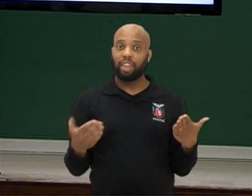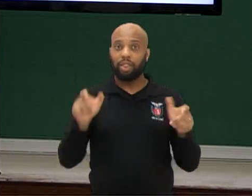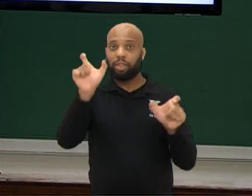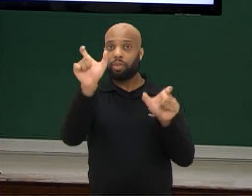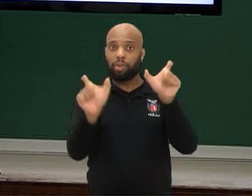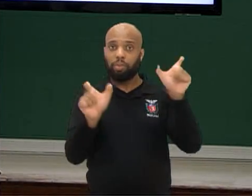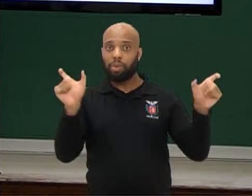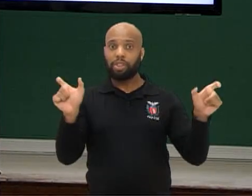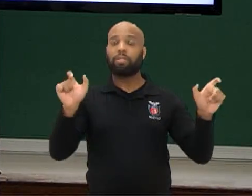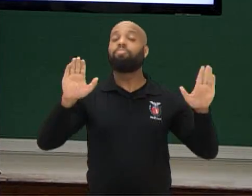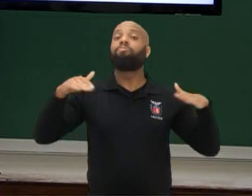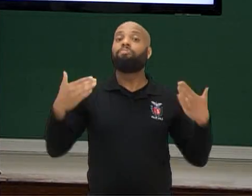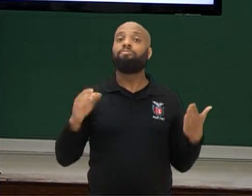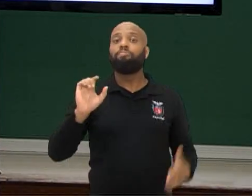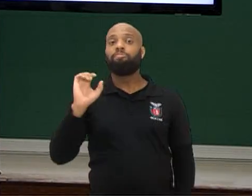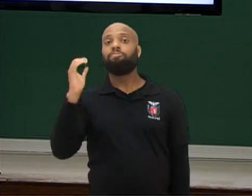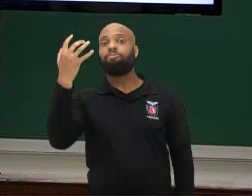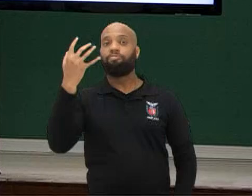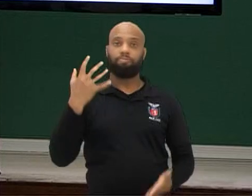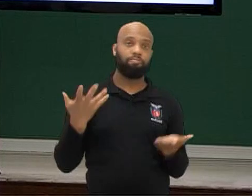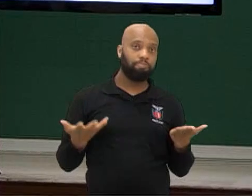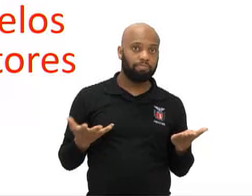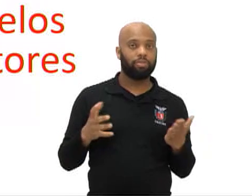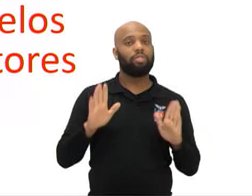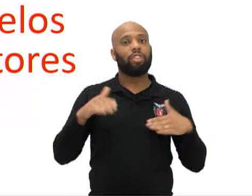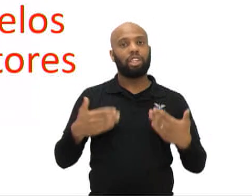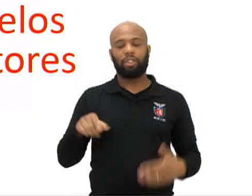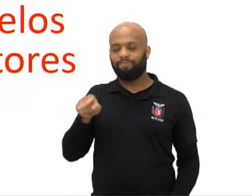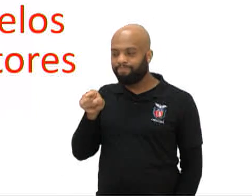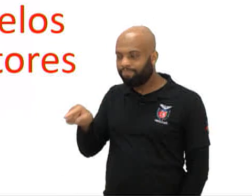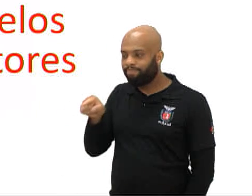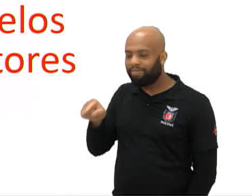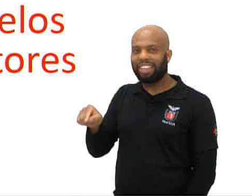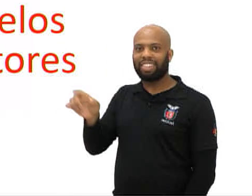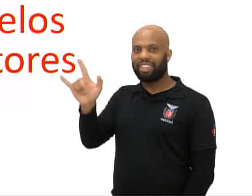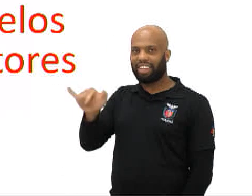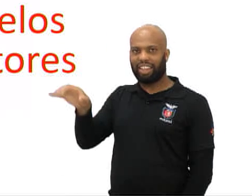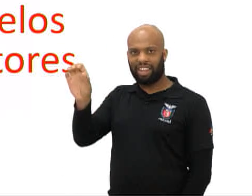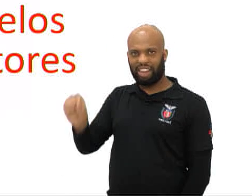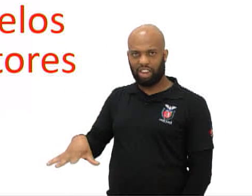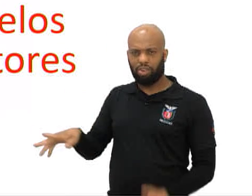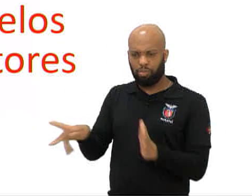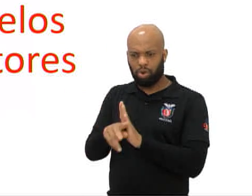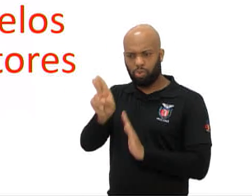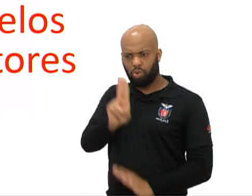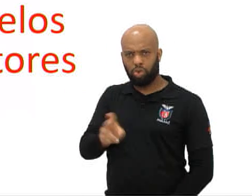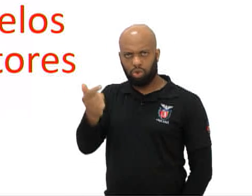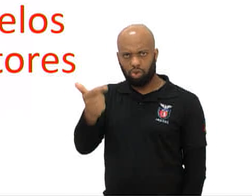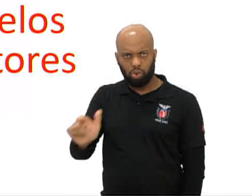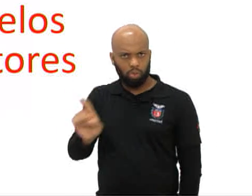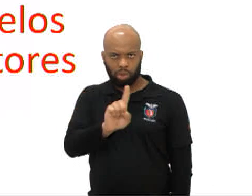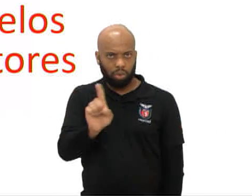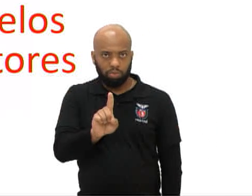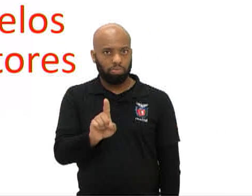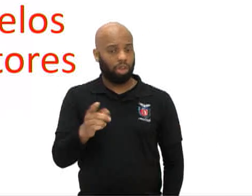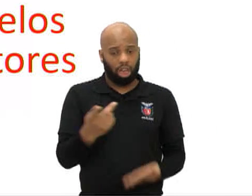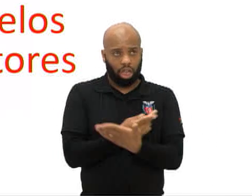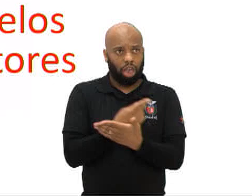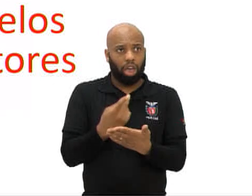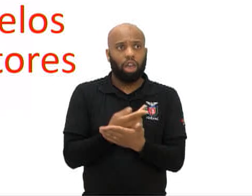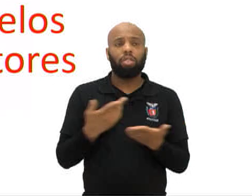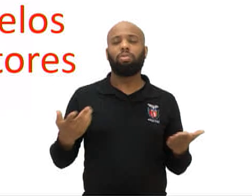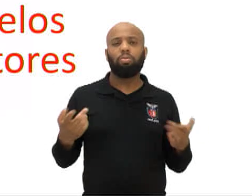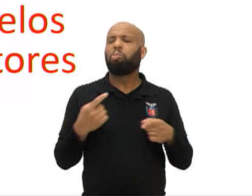Então, pessoal, na verdade, essa ideia de que o orgânico não é reciclável, ela não está certa. Não está certa por